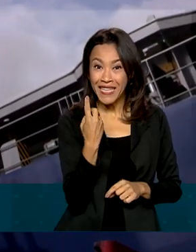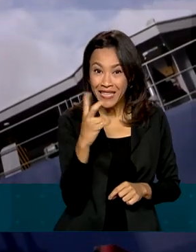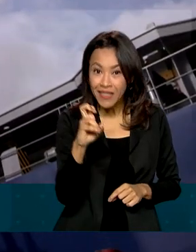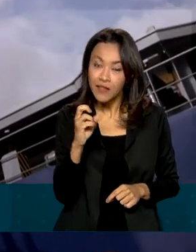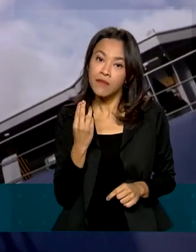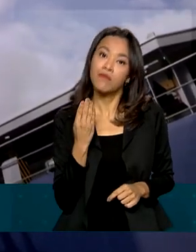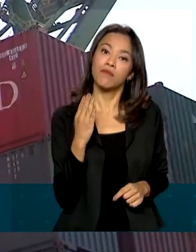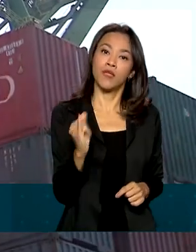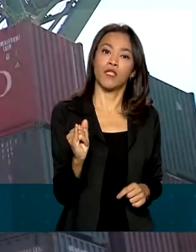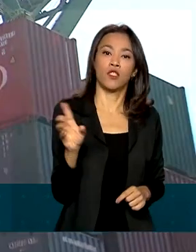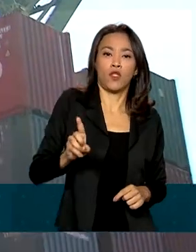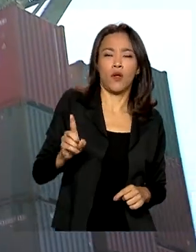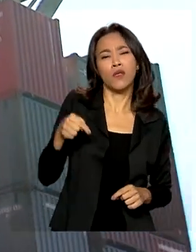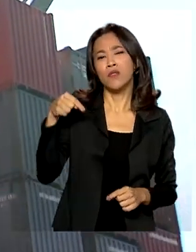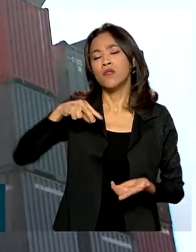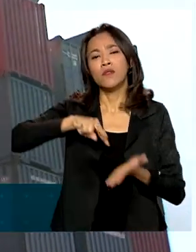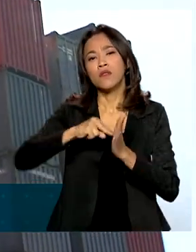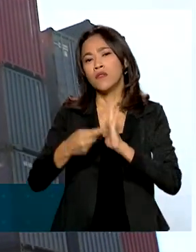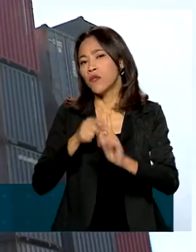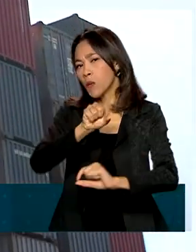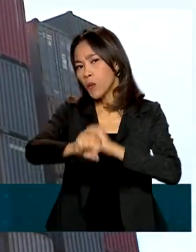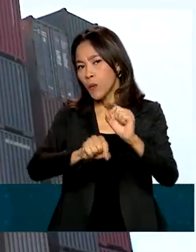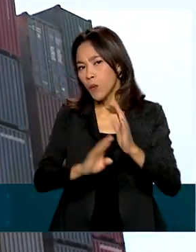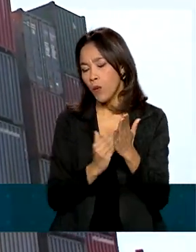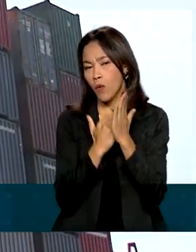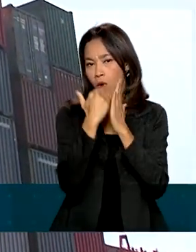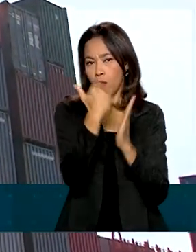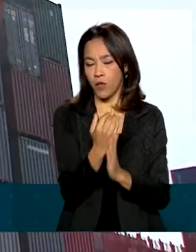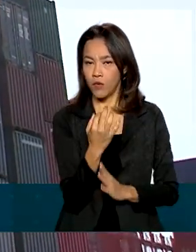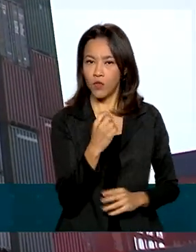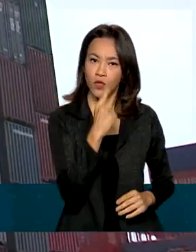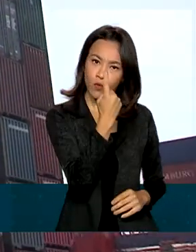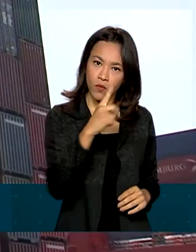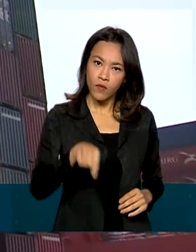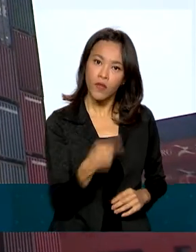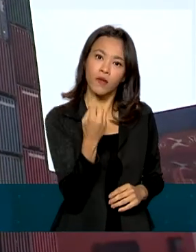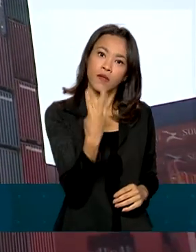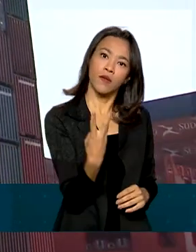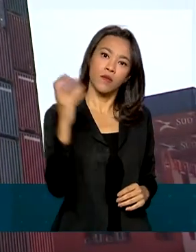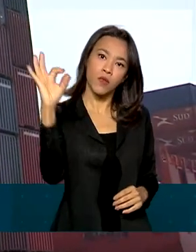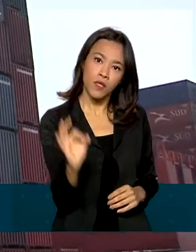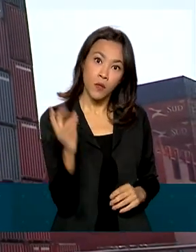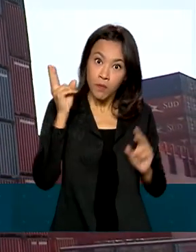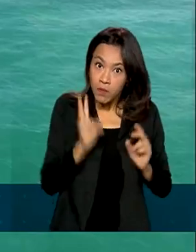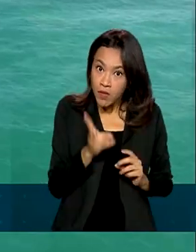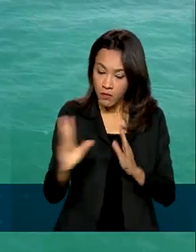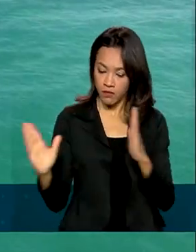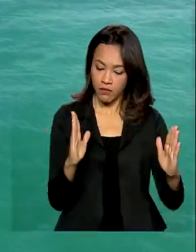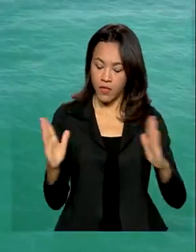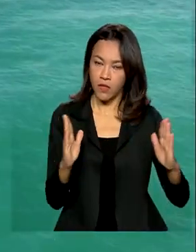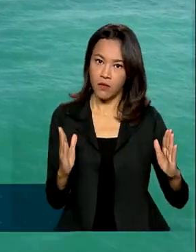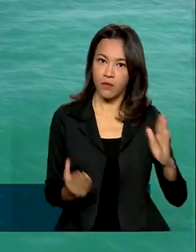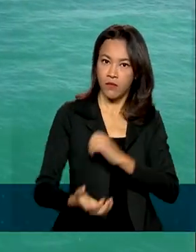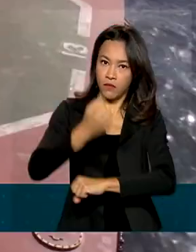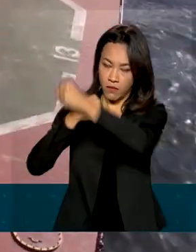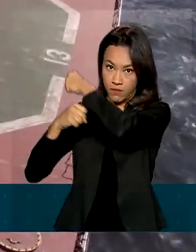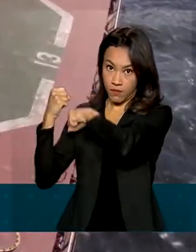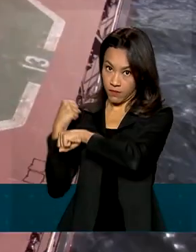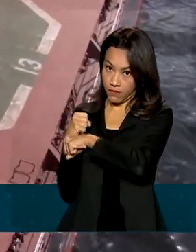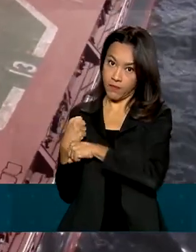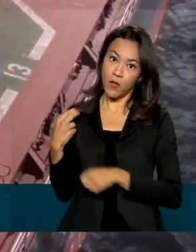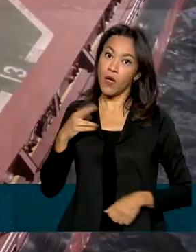de Dólares o que representa um crescimento de 1,3 por cento em relação ao mesmo período de 2021